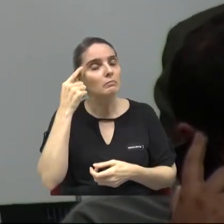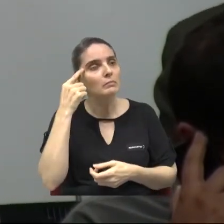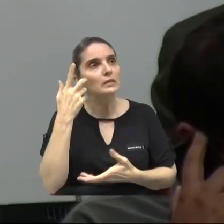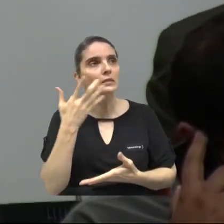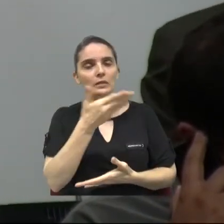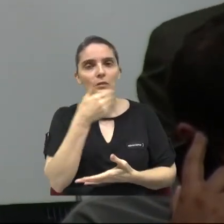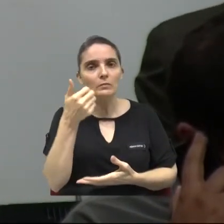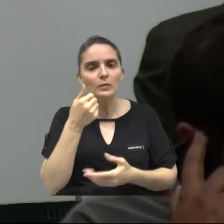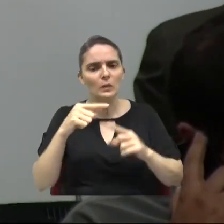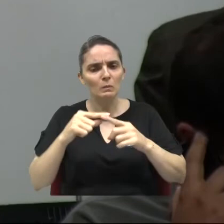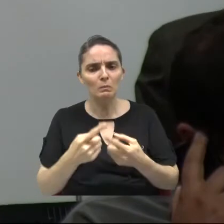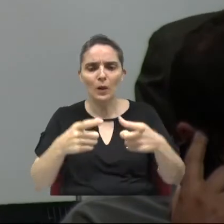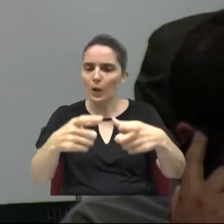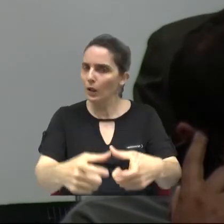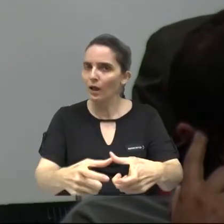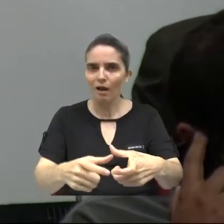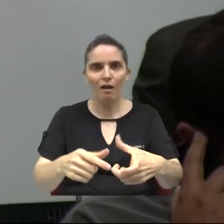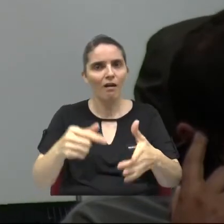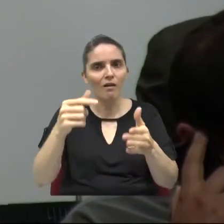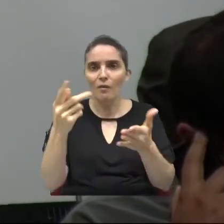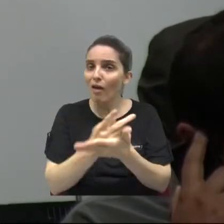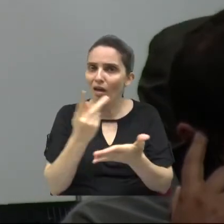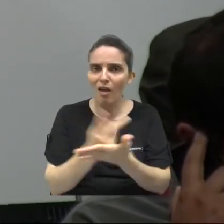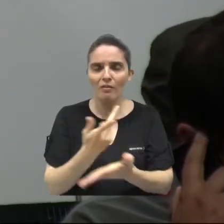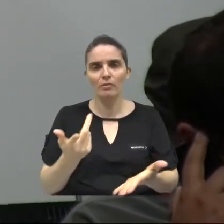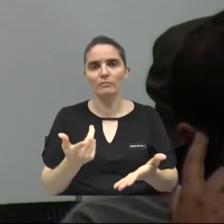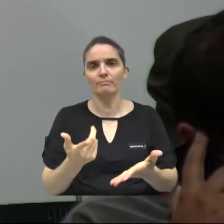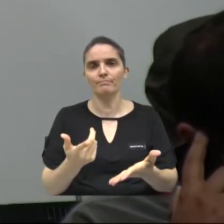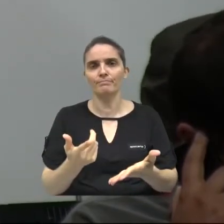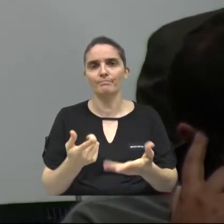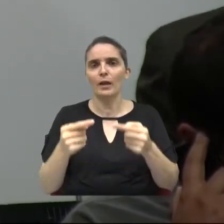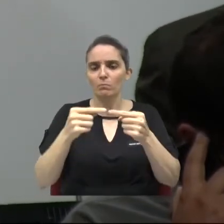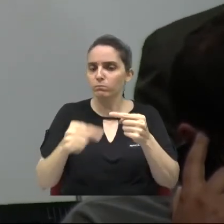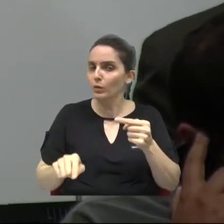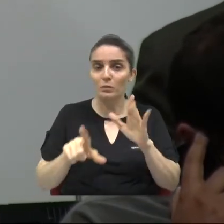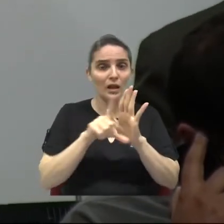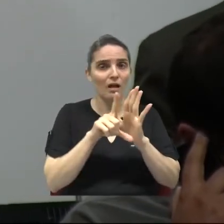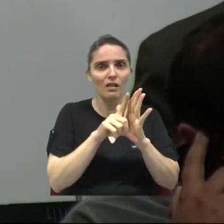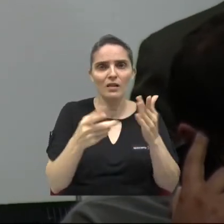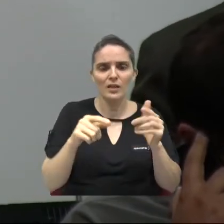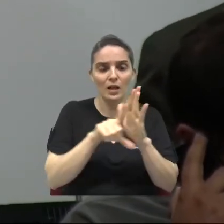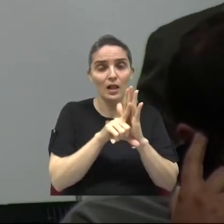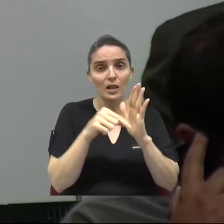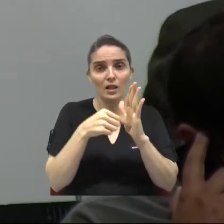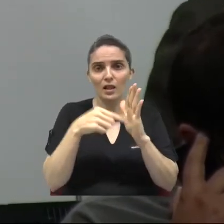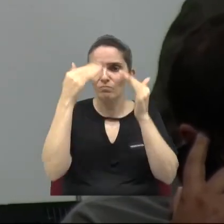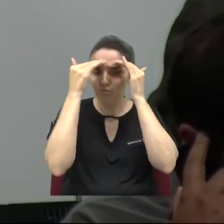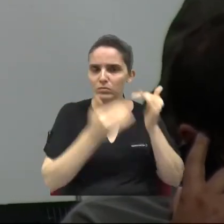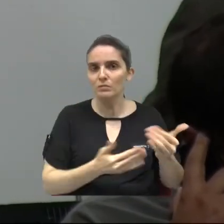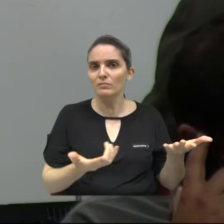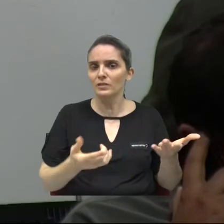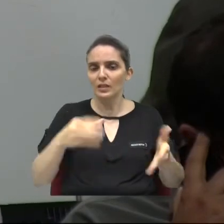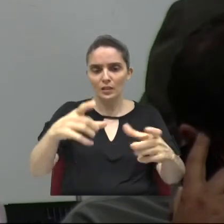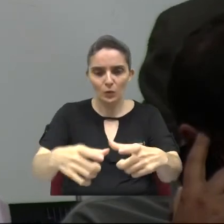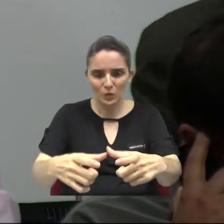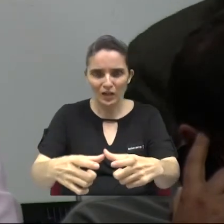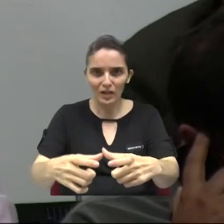num lugar ilegal. Num lugar perigoso. Que se montar uma coisa para